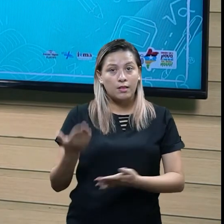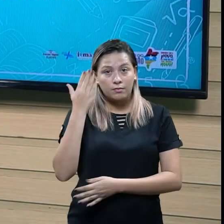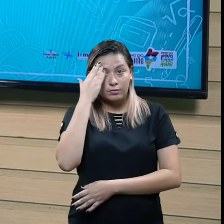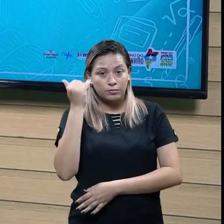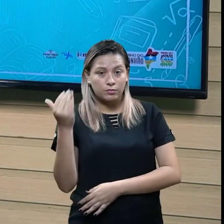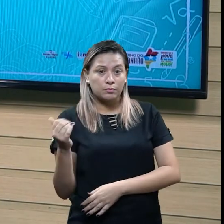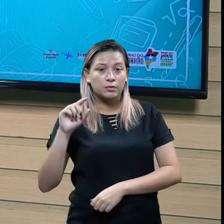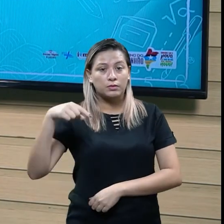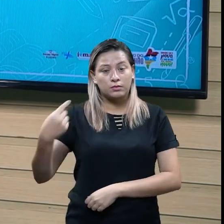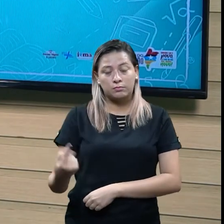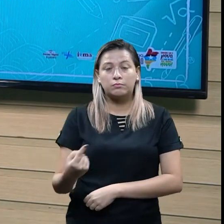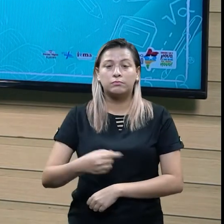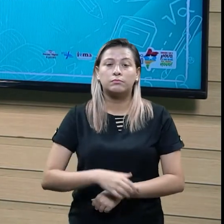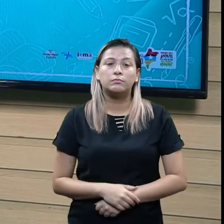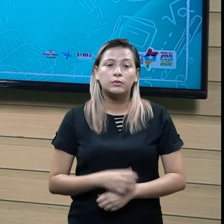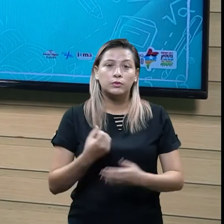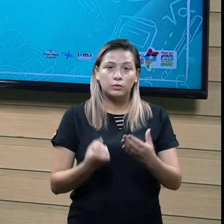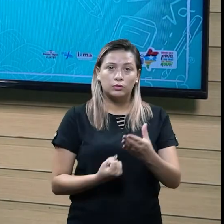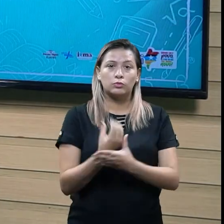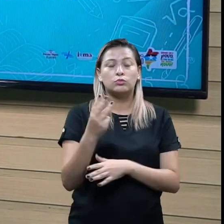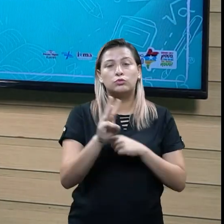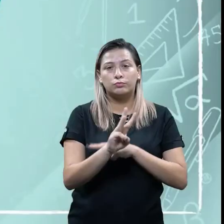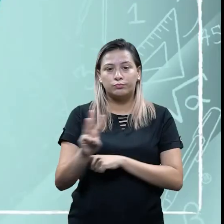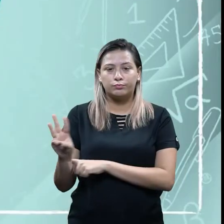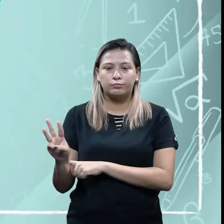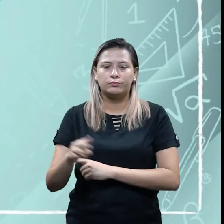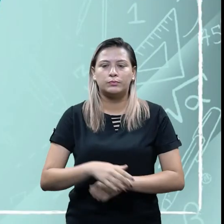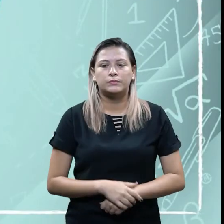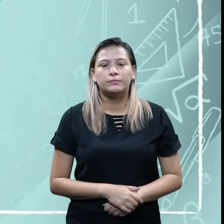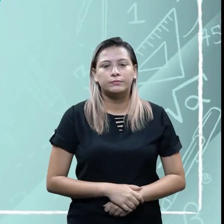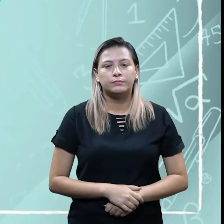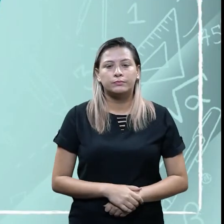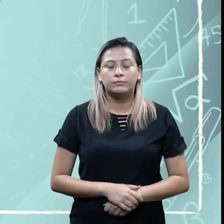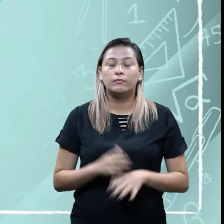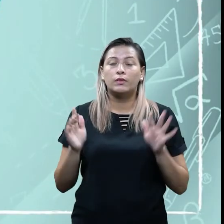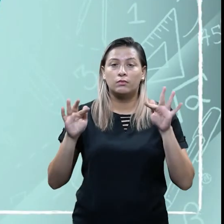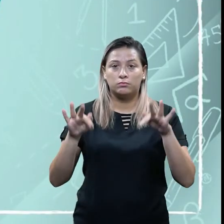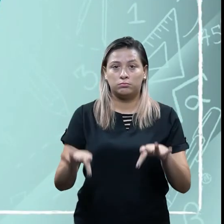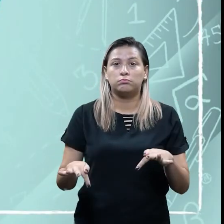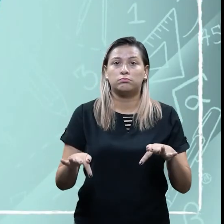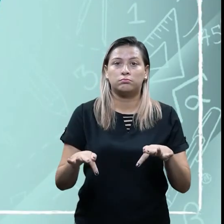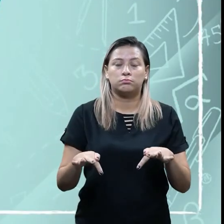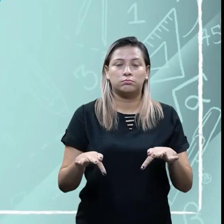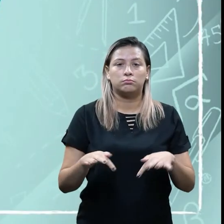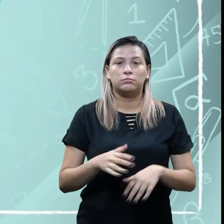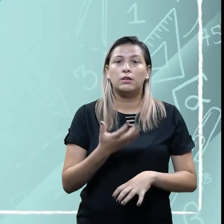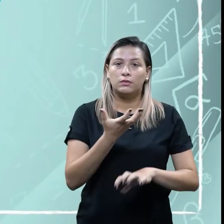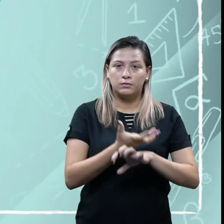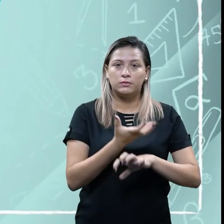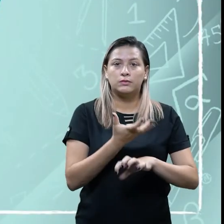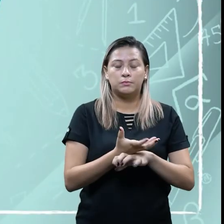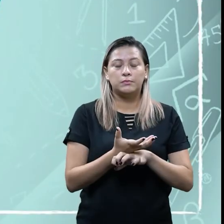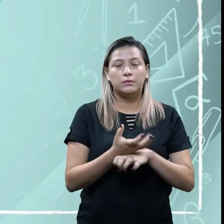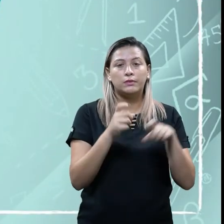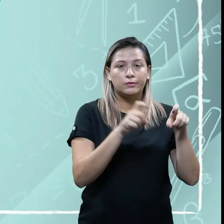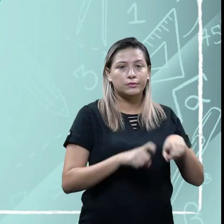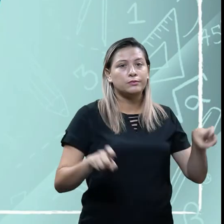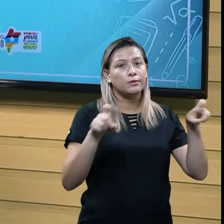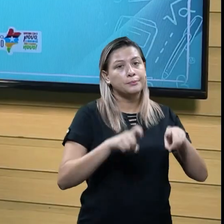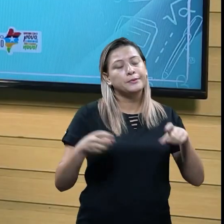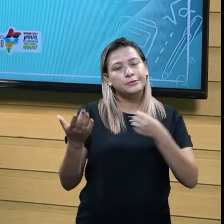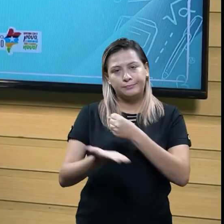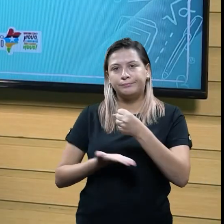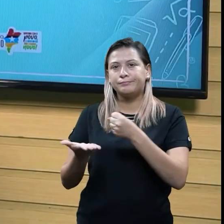da criação deste navegador. Aqui a gente encerra a nossa disciplina de